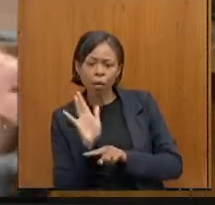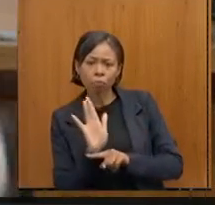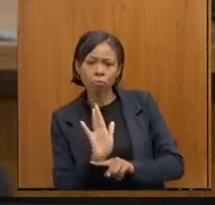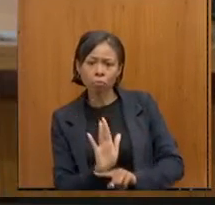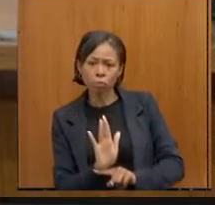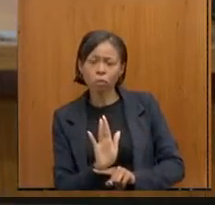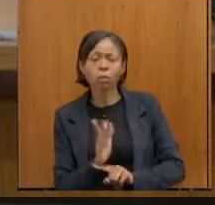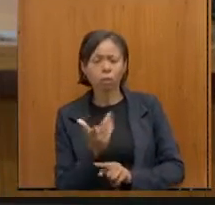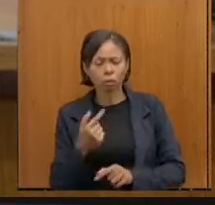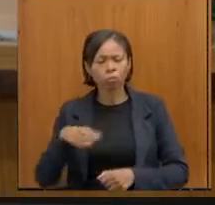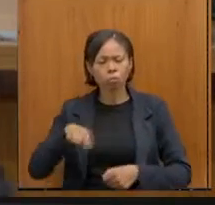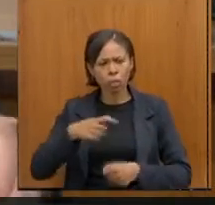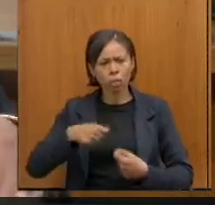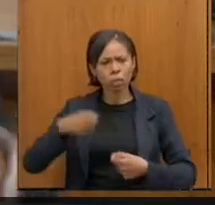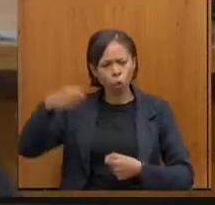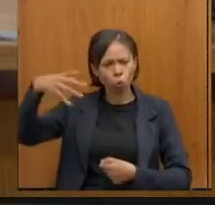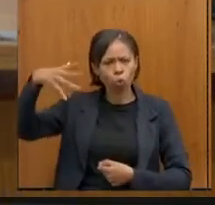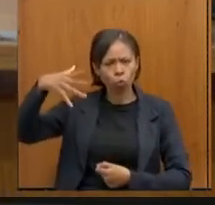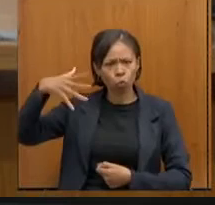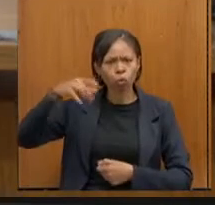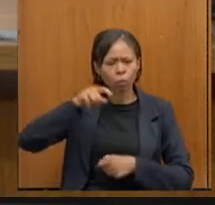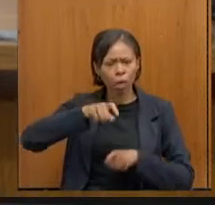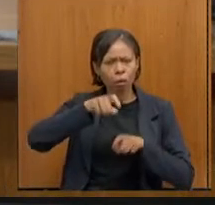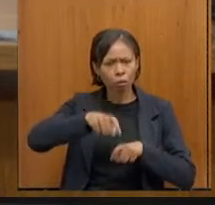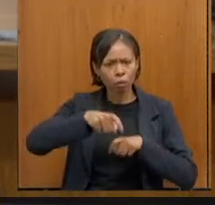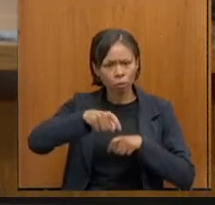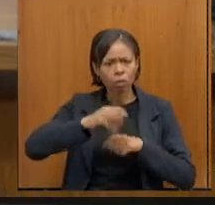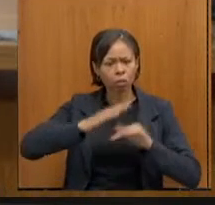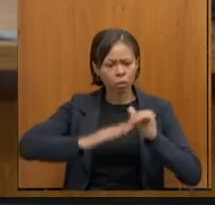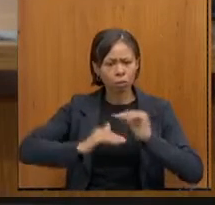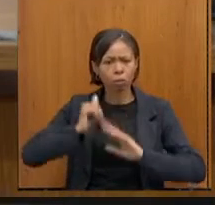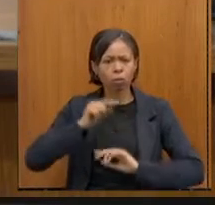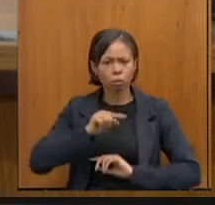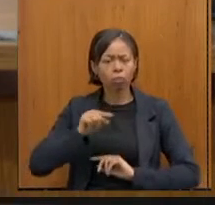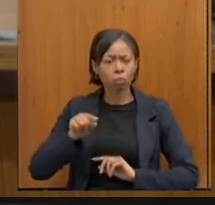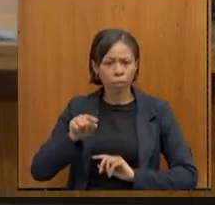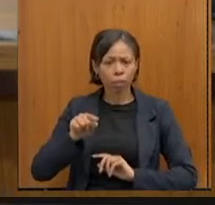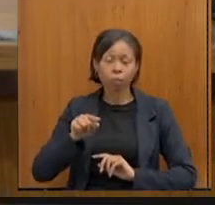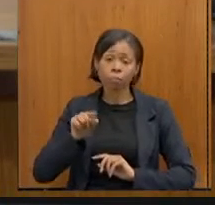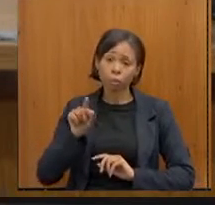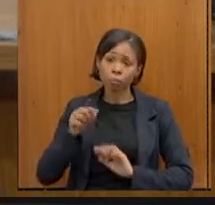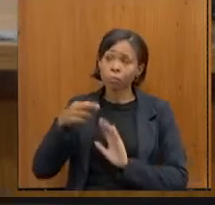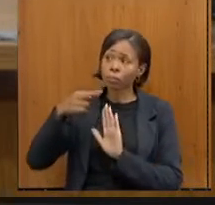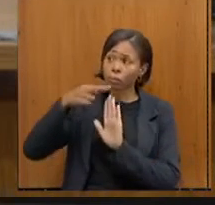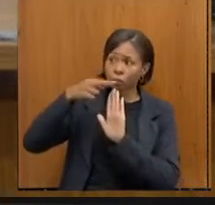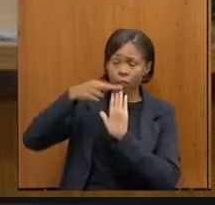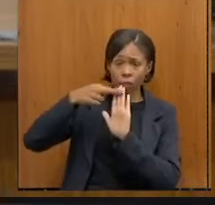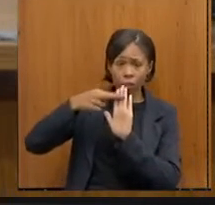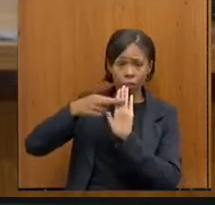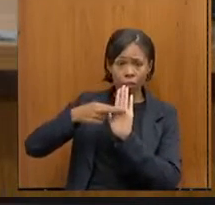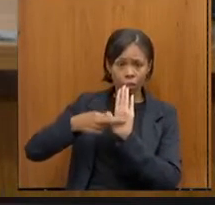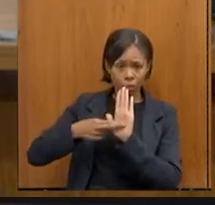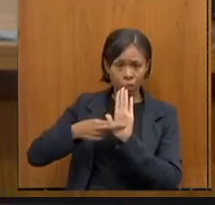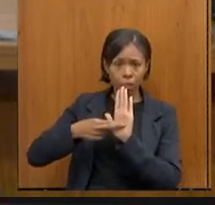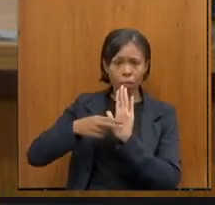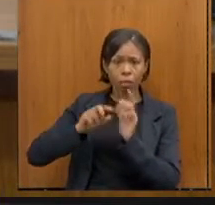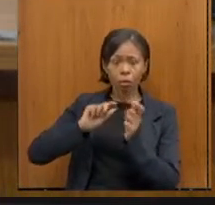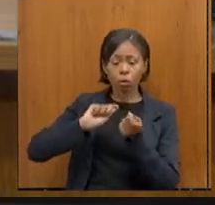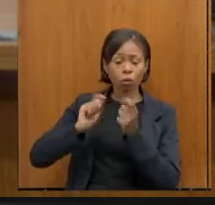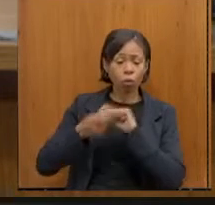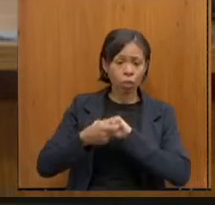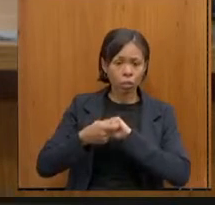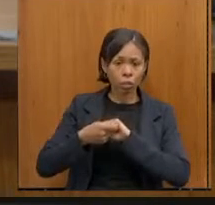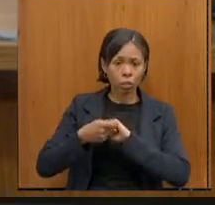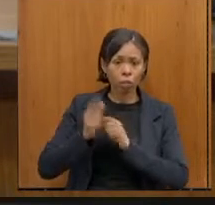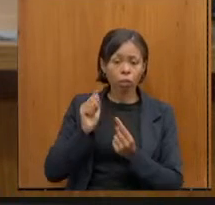irrigação para o produtor de café essa aqui são as regras nós temos objetivo a gente fazer a conversão até a